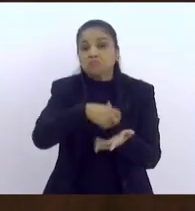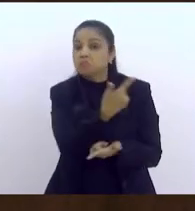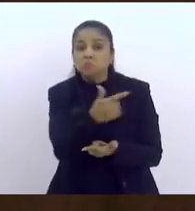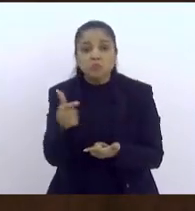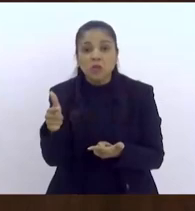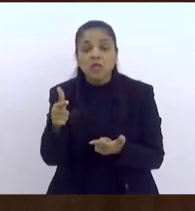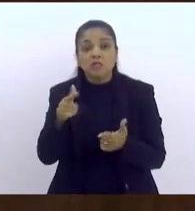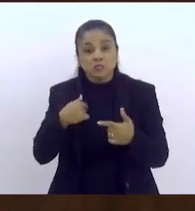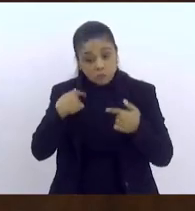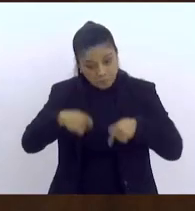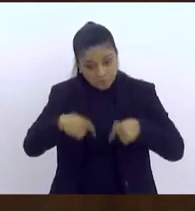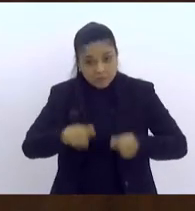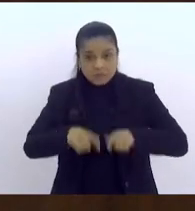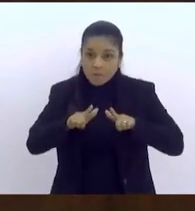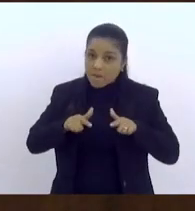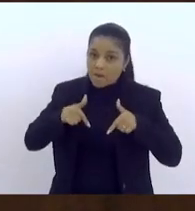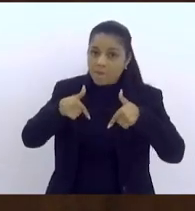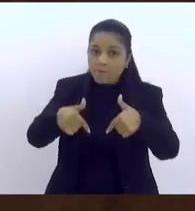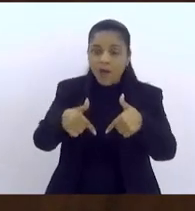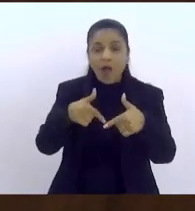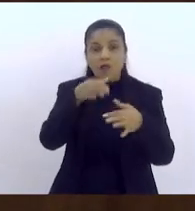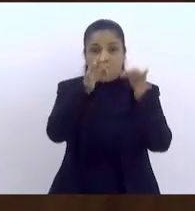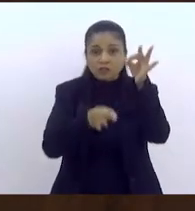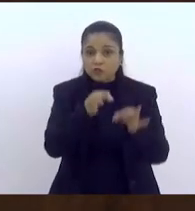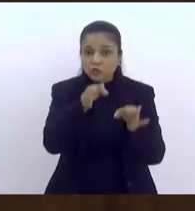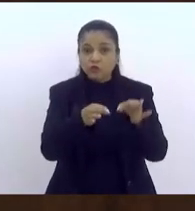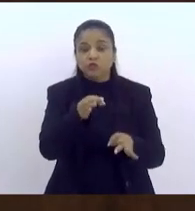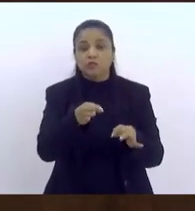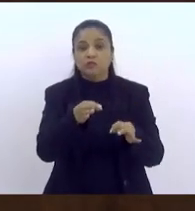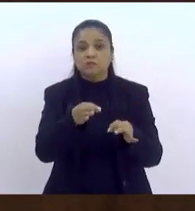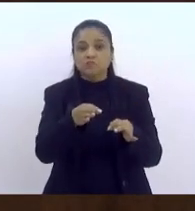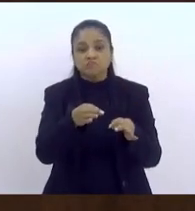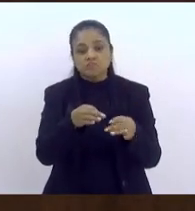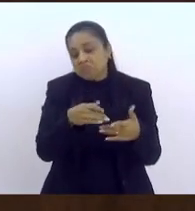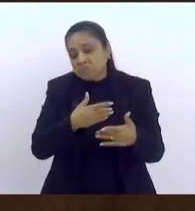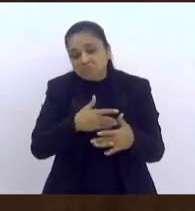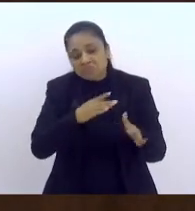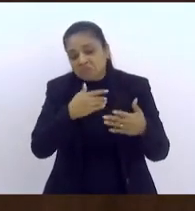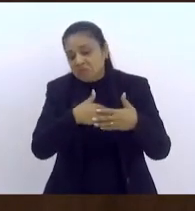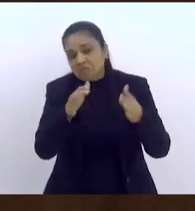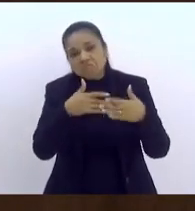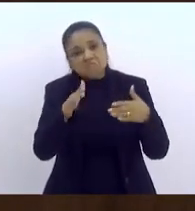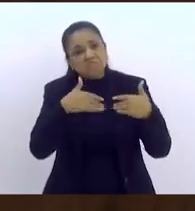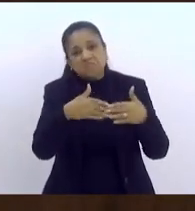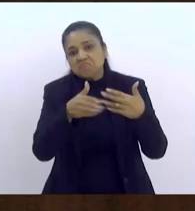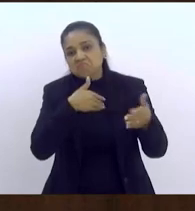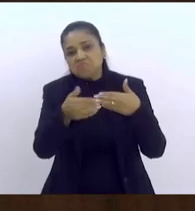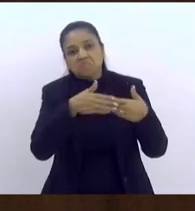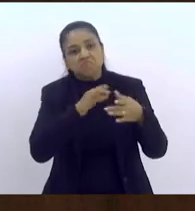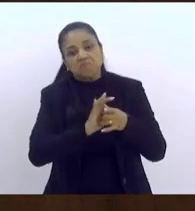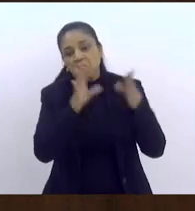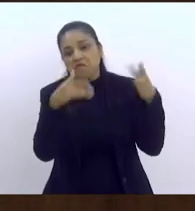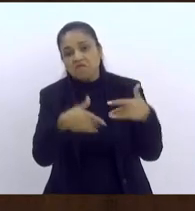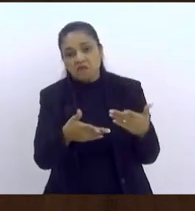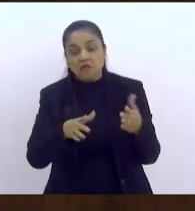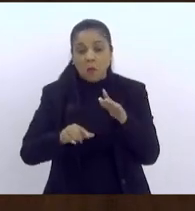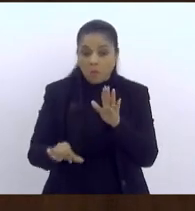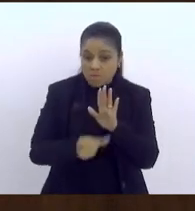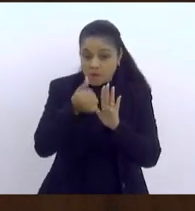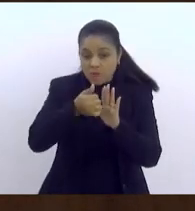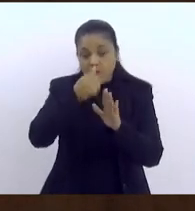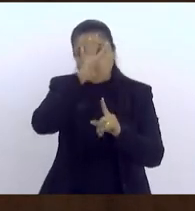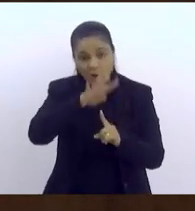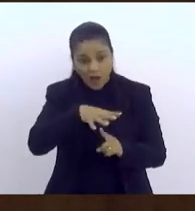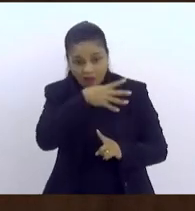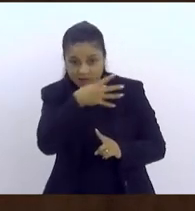e proatividade da gente acionar a justiça, fica por isso mesmo. Por isso que a gente criou, primeiro, no calendário, o